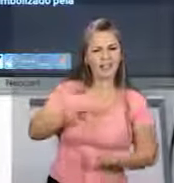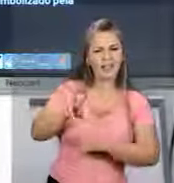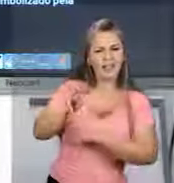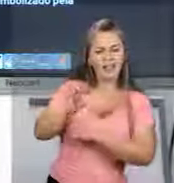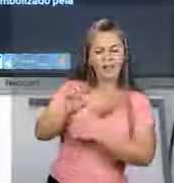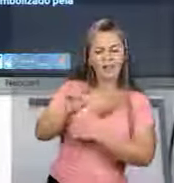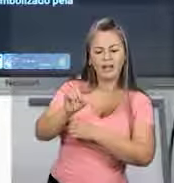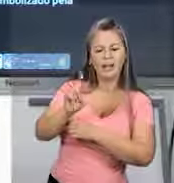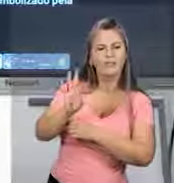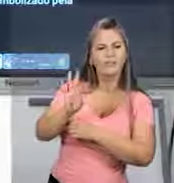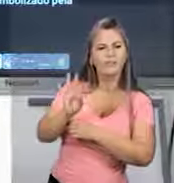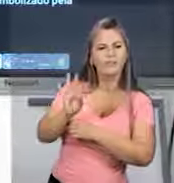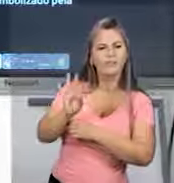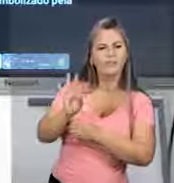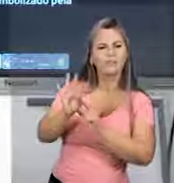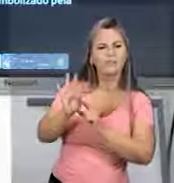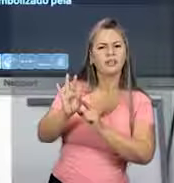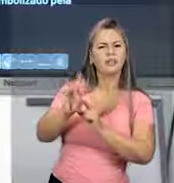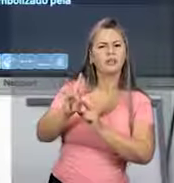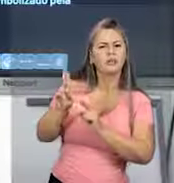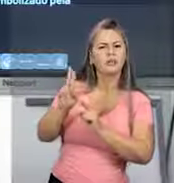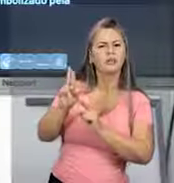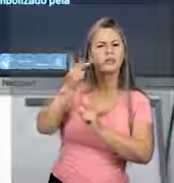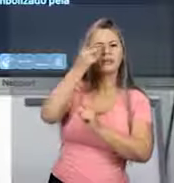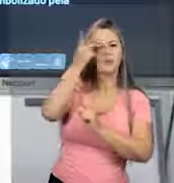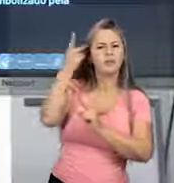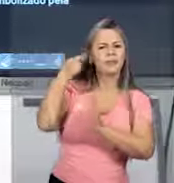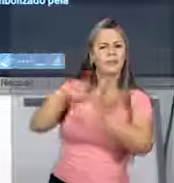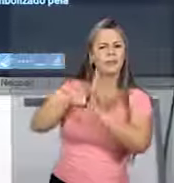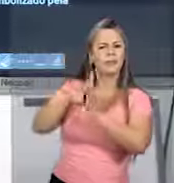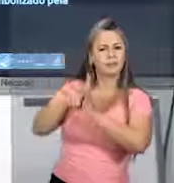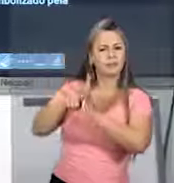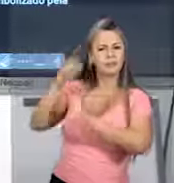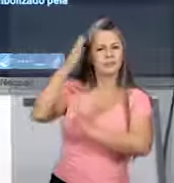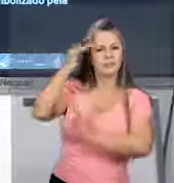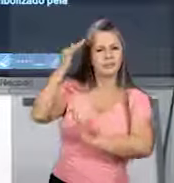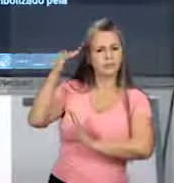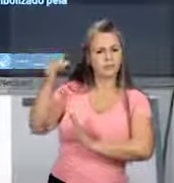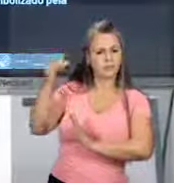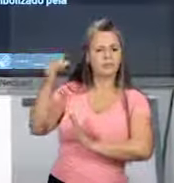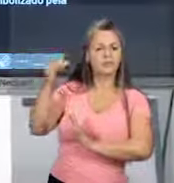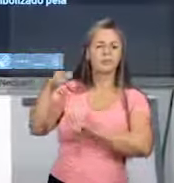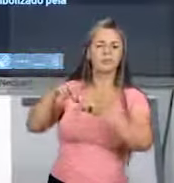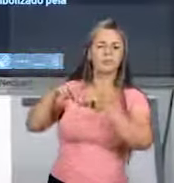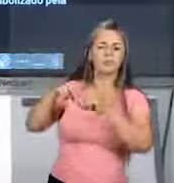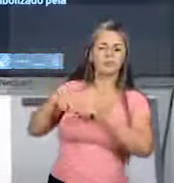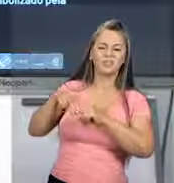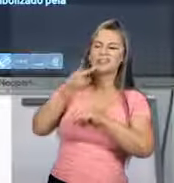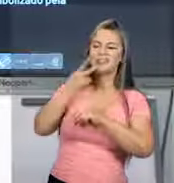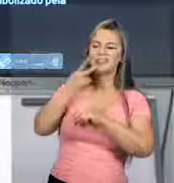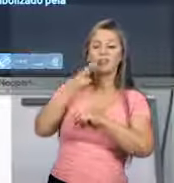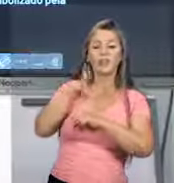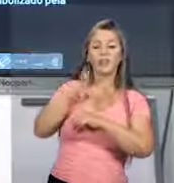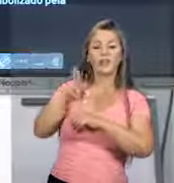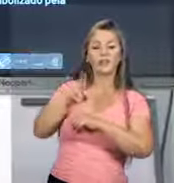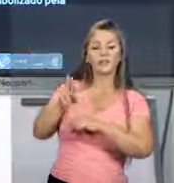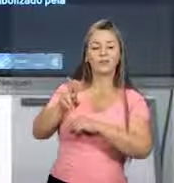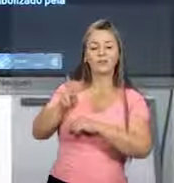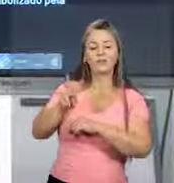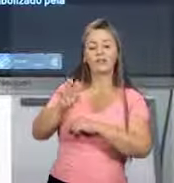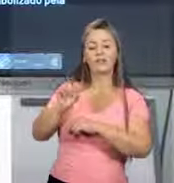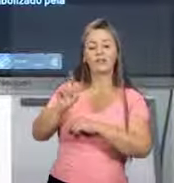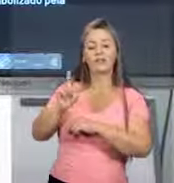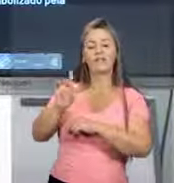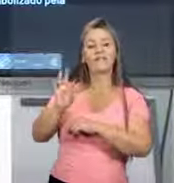ele representa o nome de um cientista. Então, quando falamos em unidade com o nome do cientista, nós